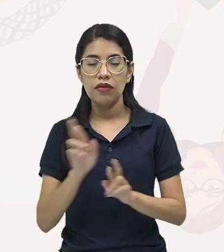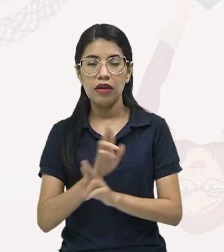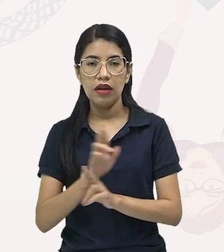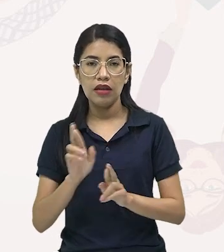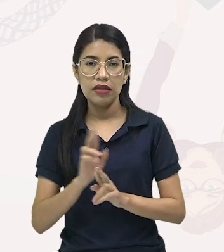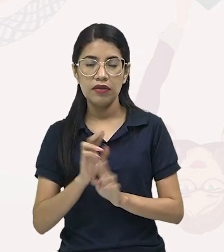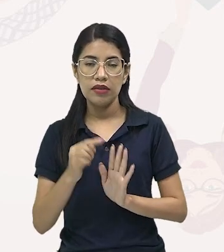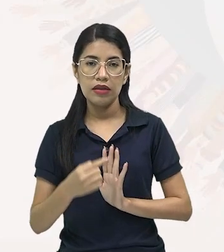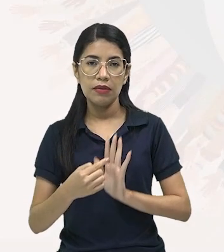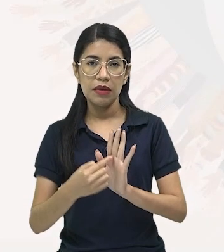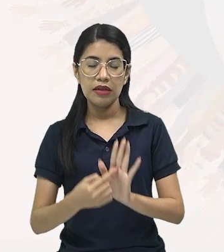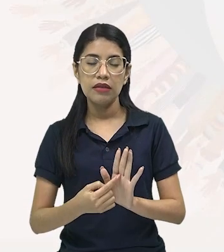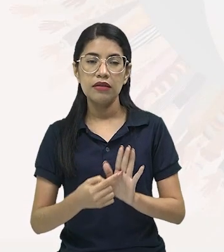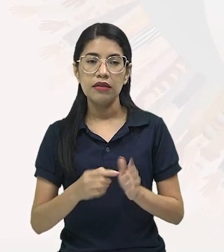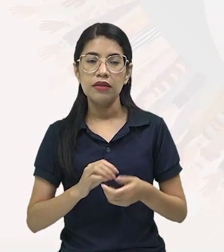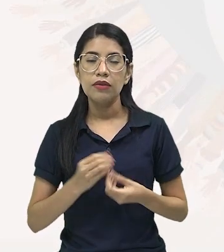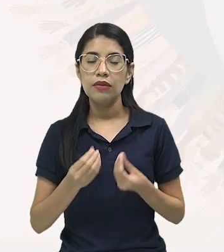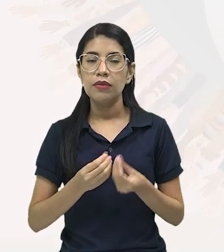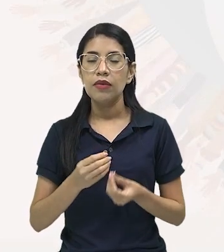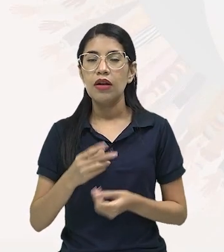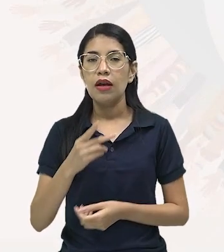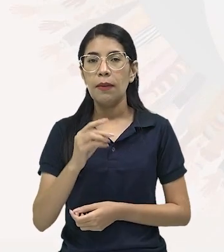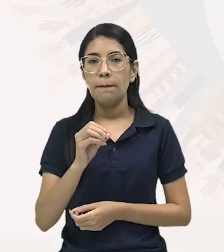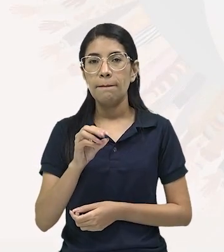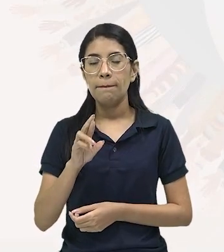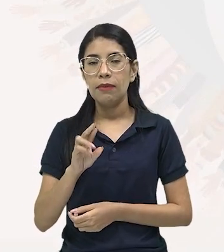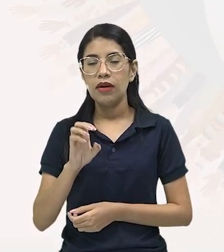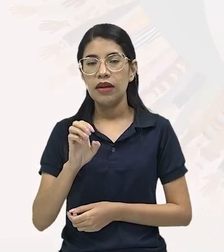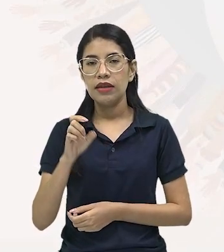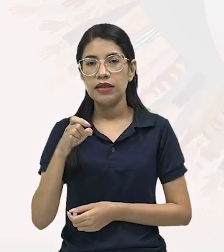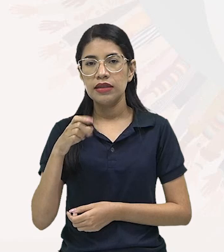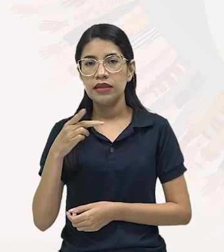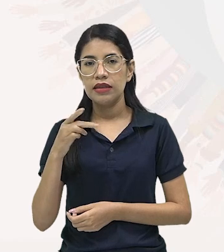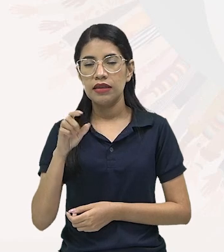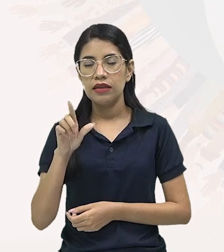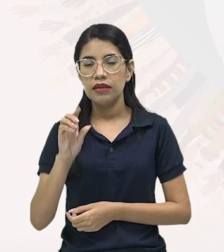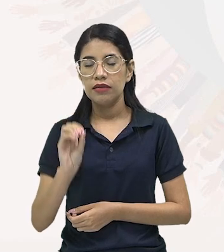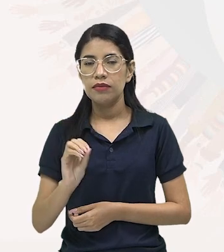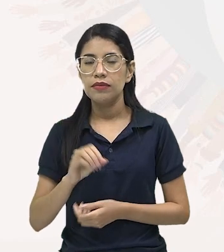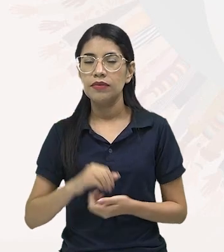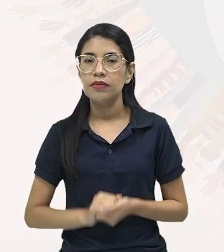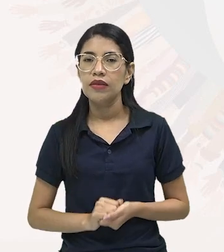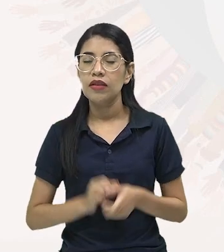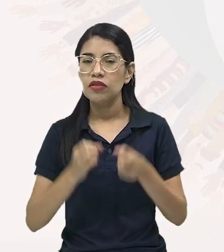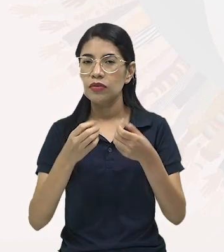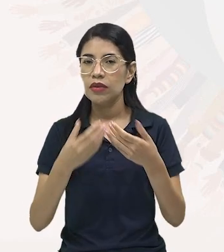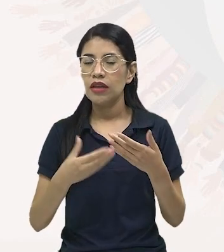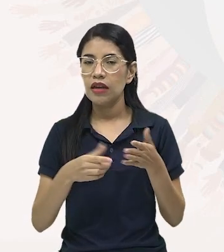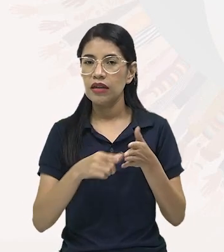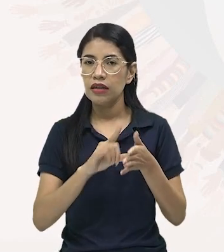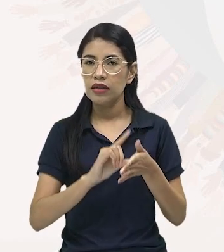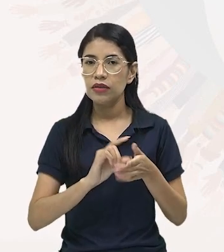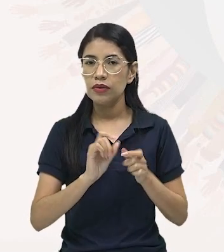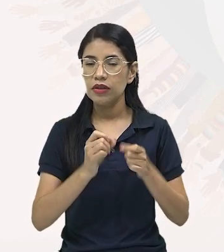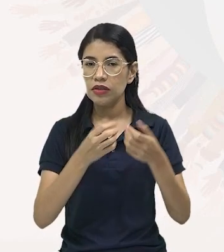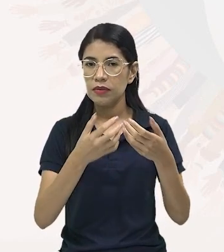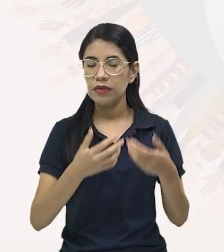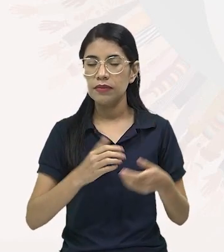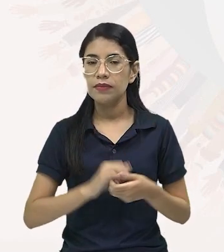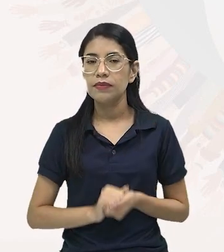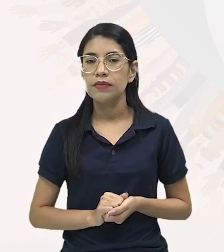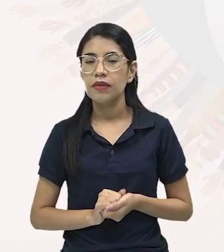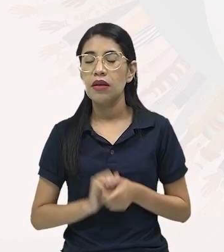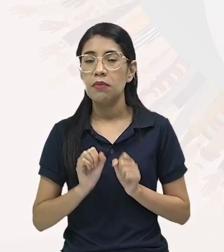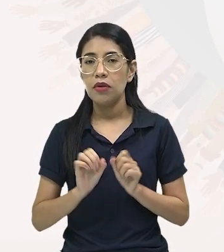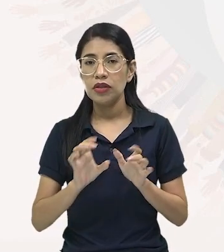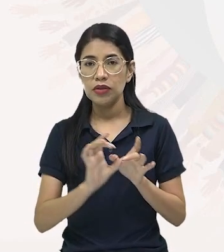ser destacada na sequência pelo por exemplo. Eu vou dar exemplos sobre algo que eu falei anteriormente. Podemos nos unir para ajudar